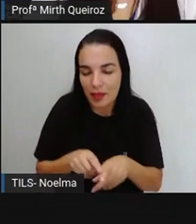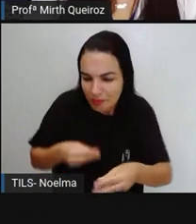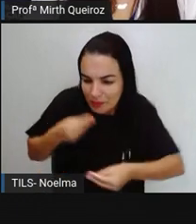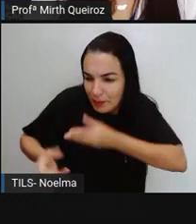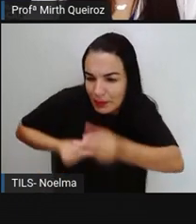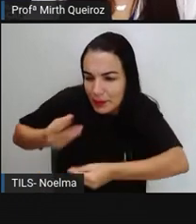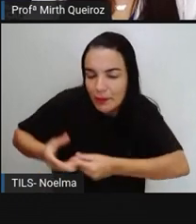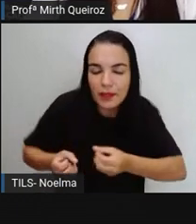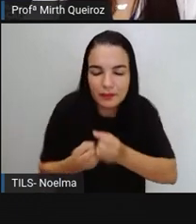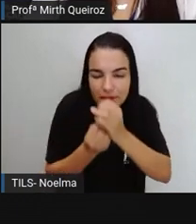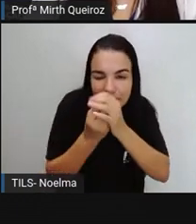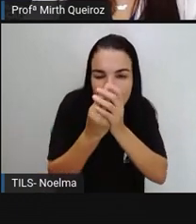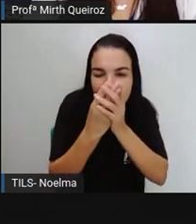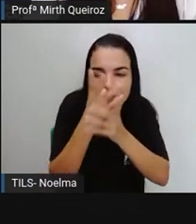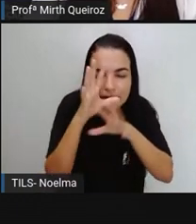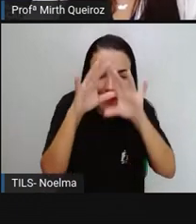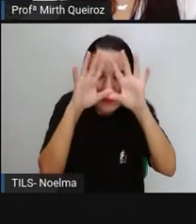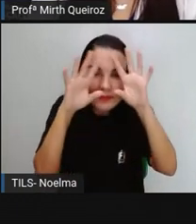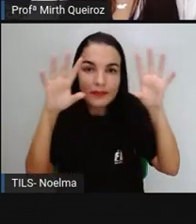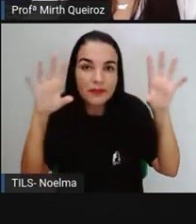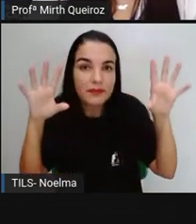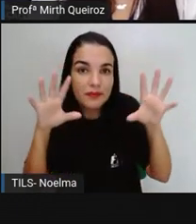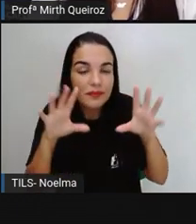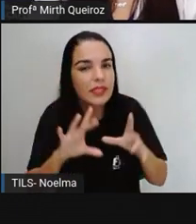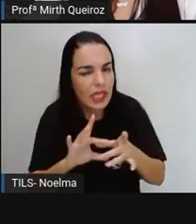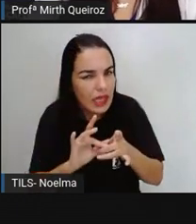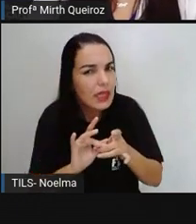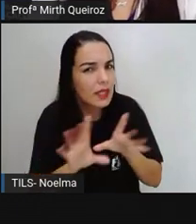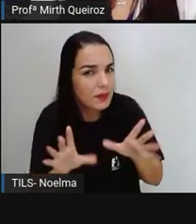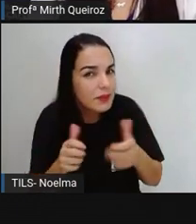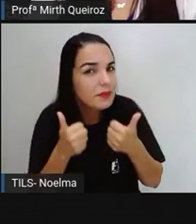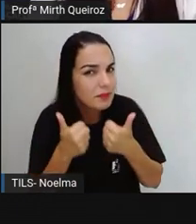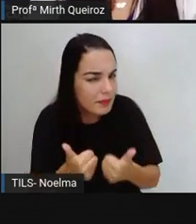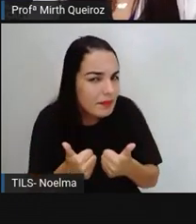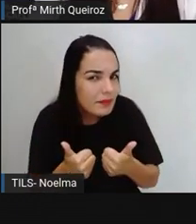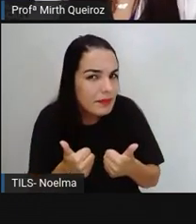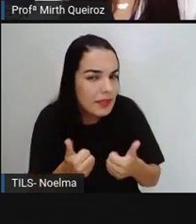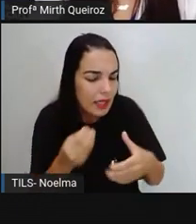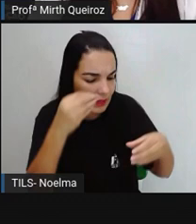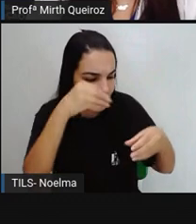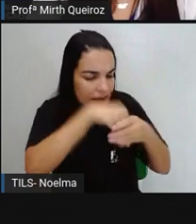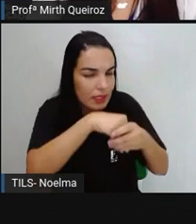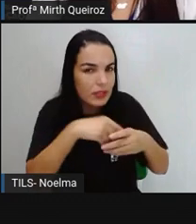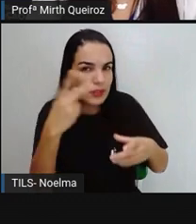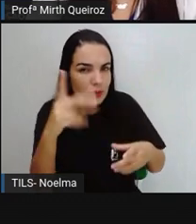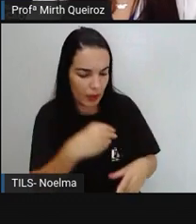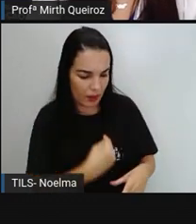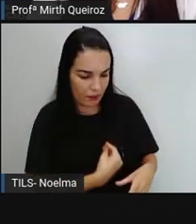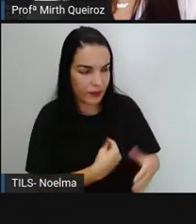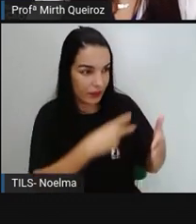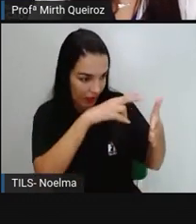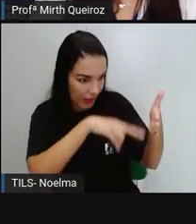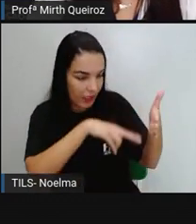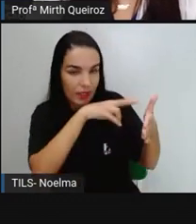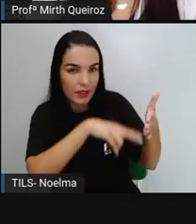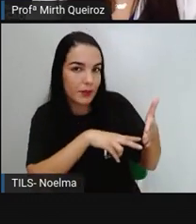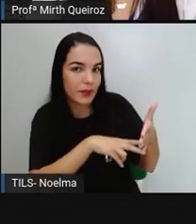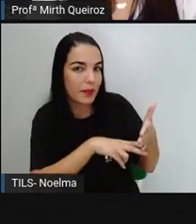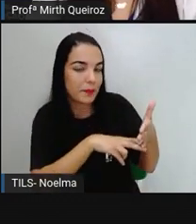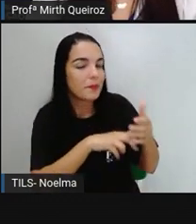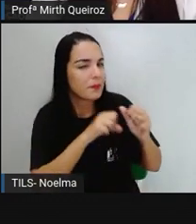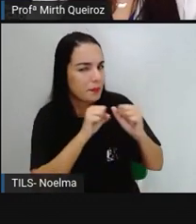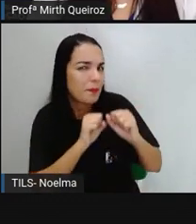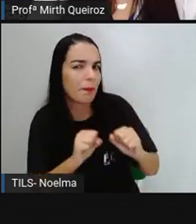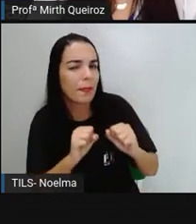sua criatividade, sua imaginação. Vocês têm deixado a leitura fazer parte da sua vida para que vocês possam alcançar aí